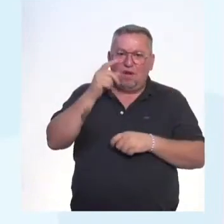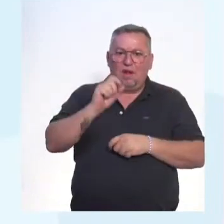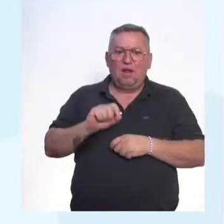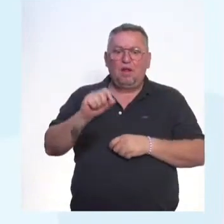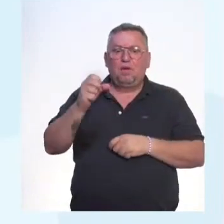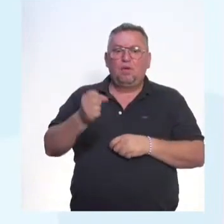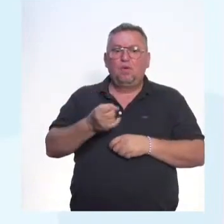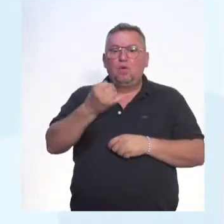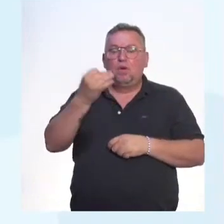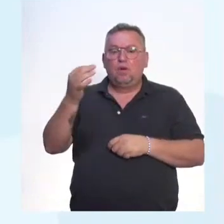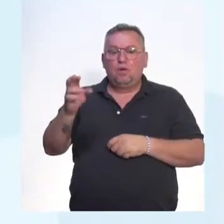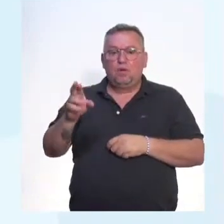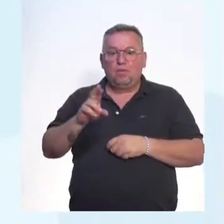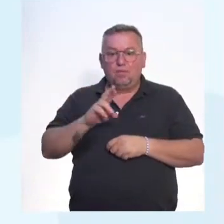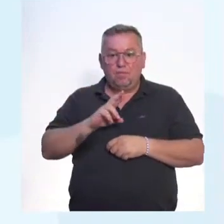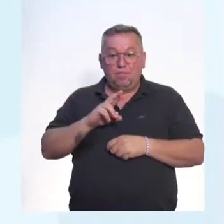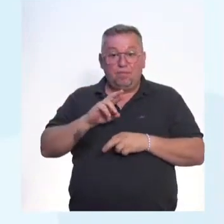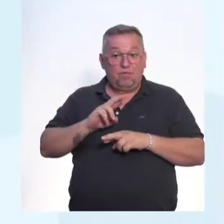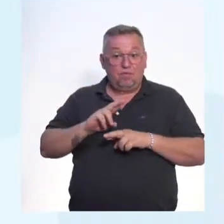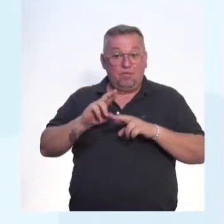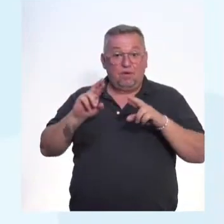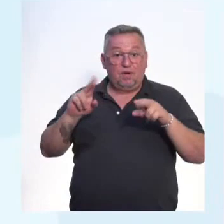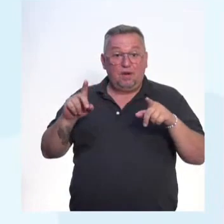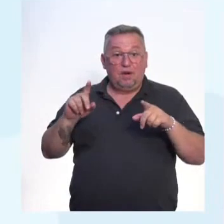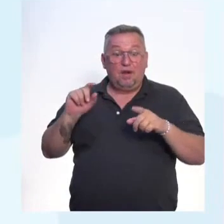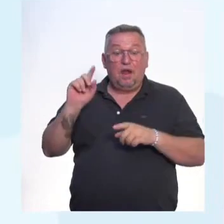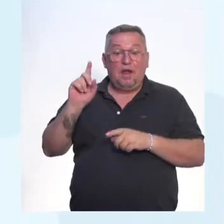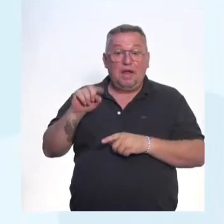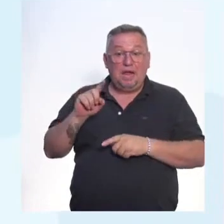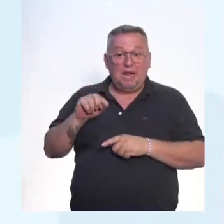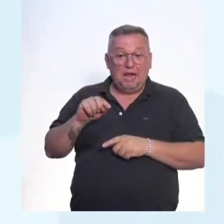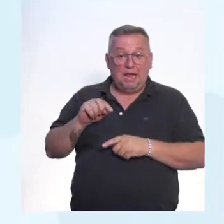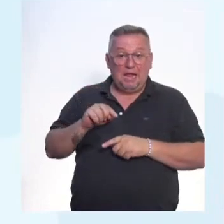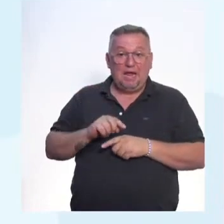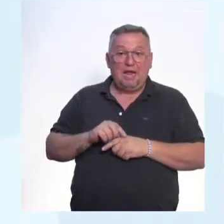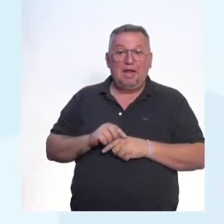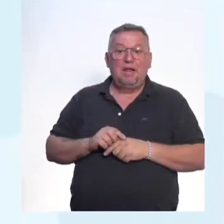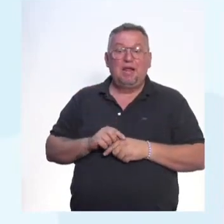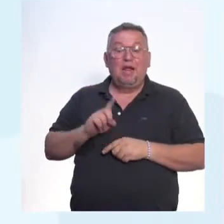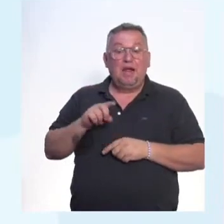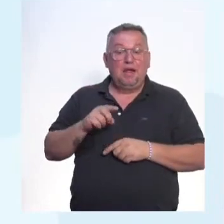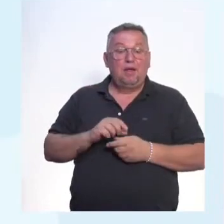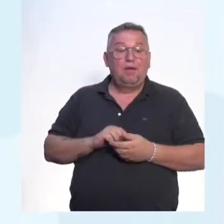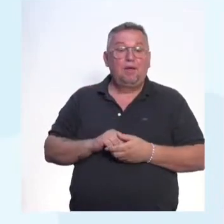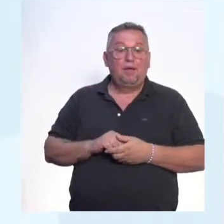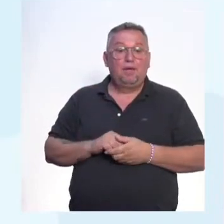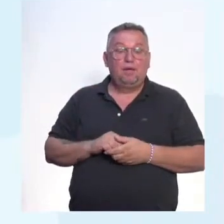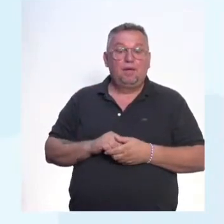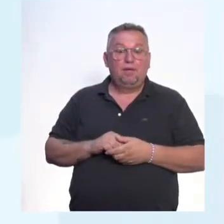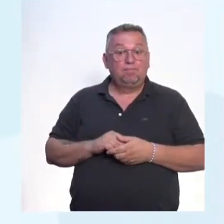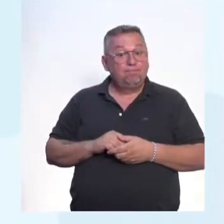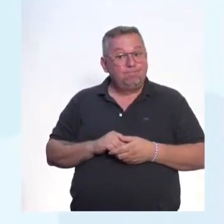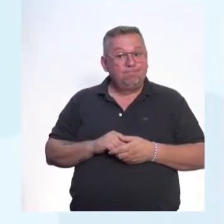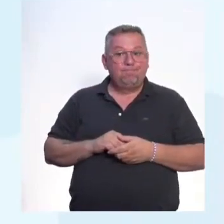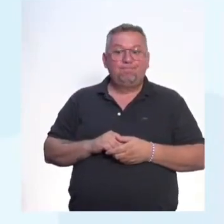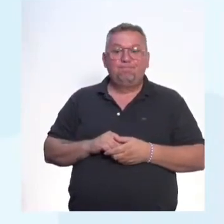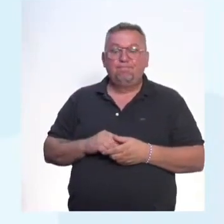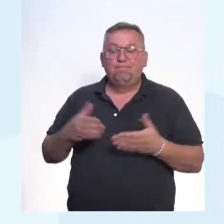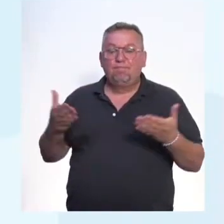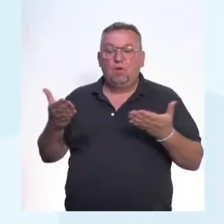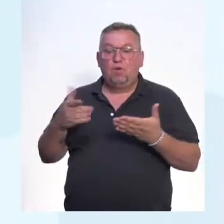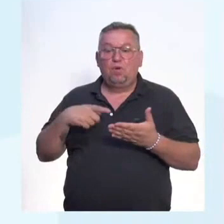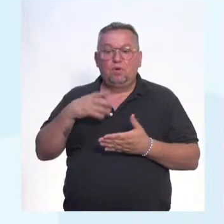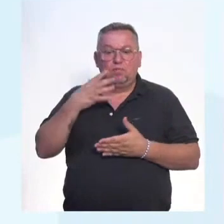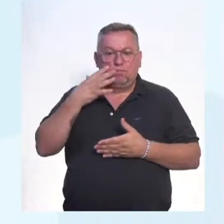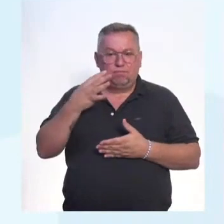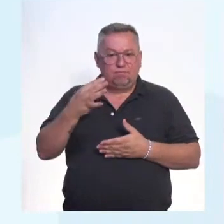o número de resultados distintos dessa competição é... Bom, aqui eu quero que você